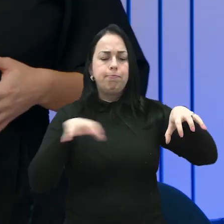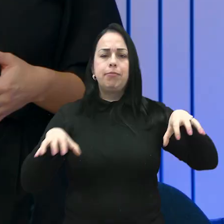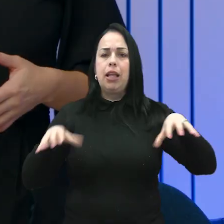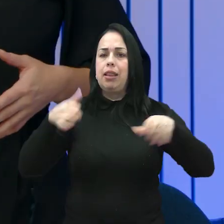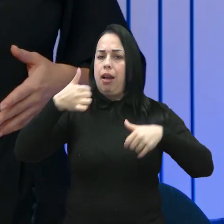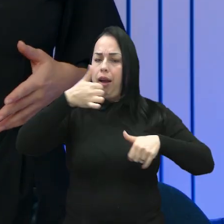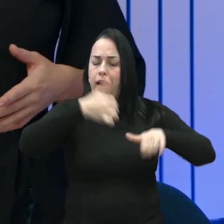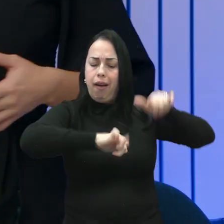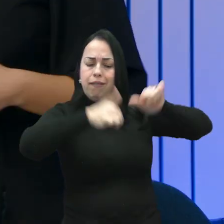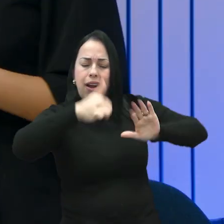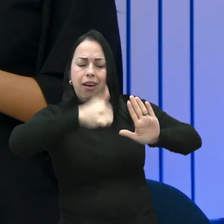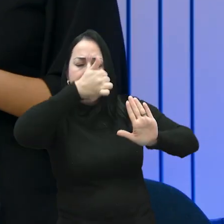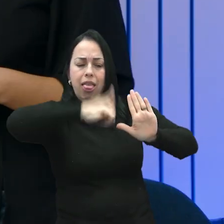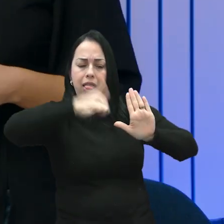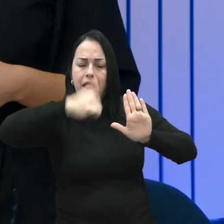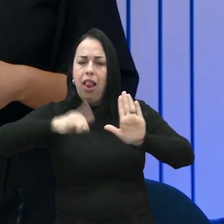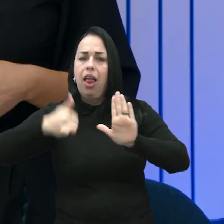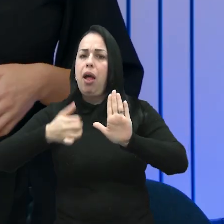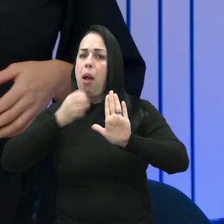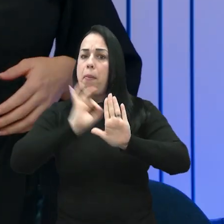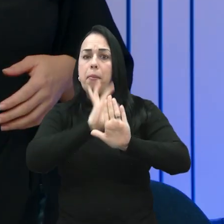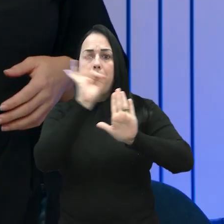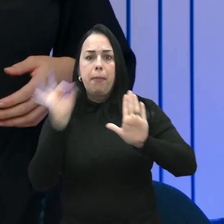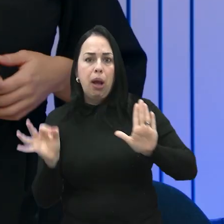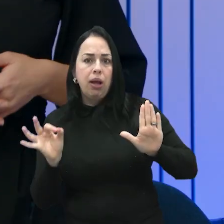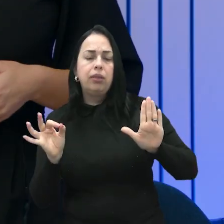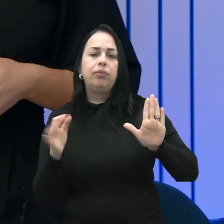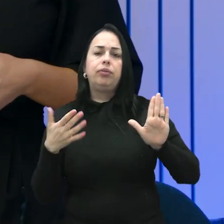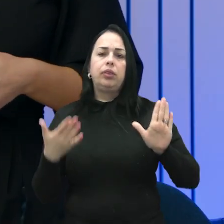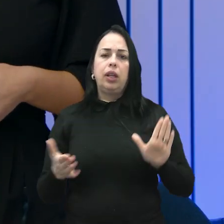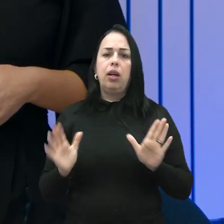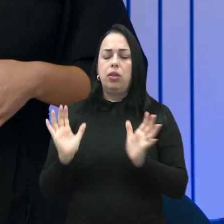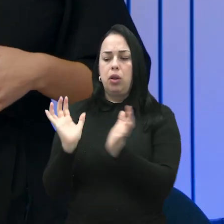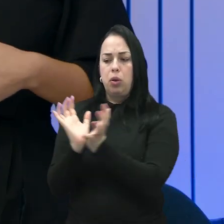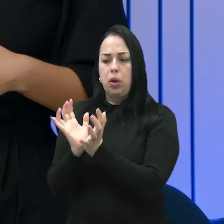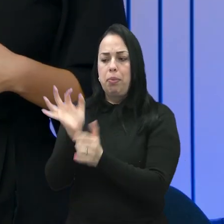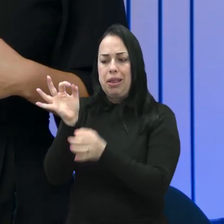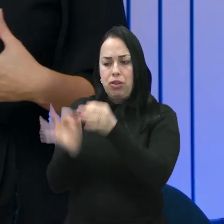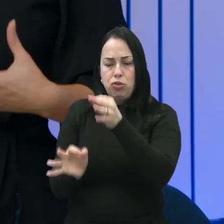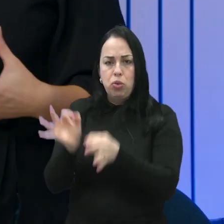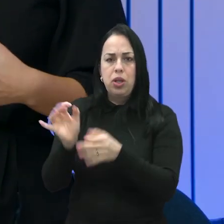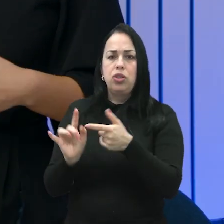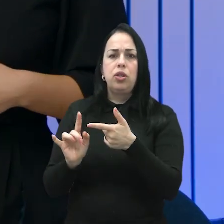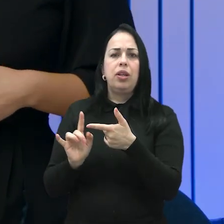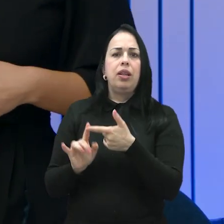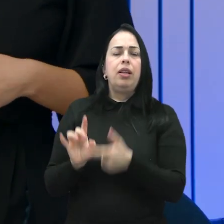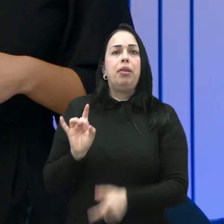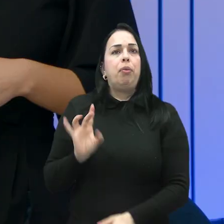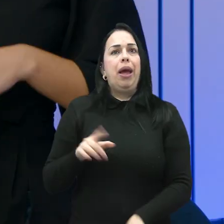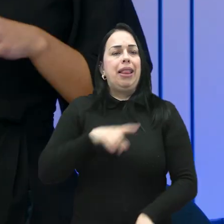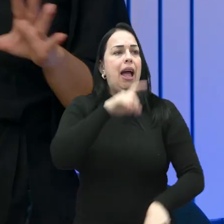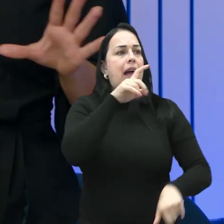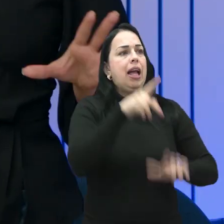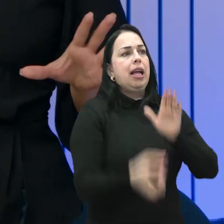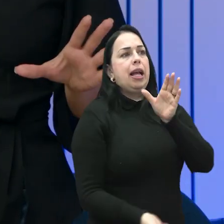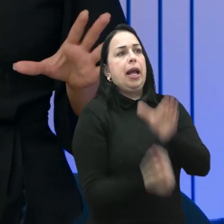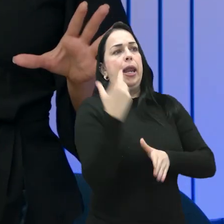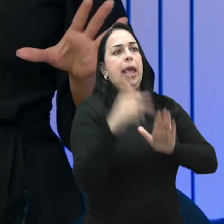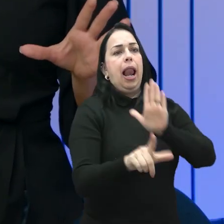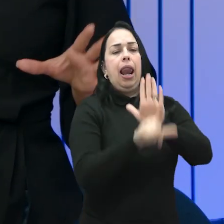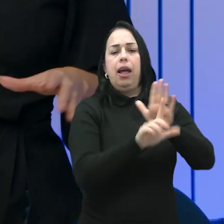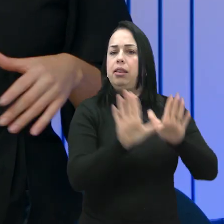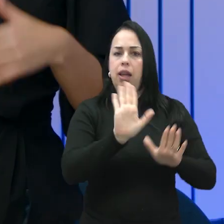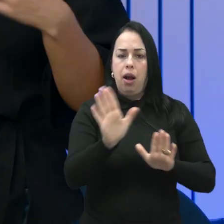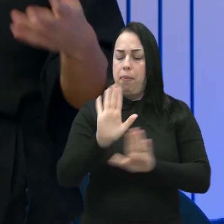e tudo é muito bem analisado, né? Como a gente viu aí no VT, a equipe do jurídico também, né? Não é assim de uma hora